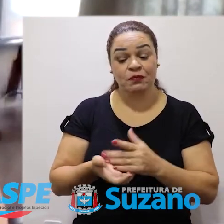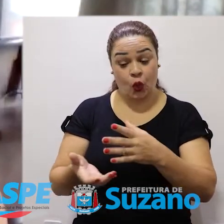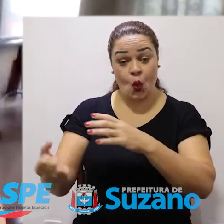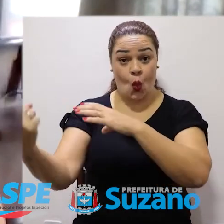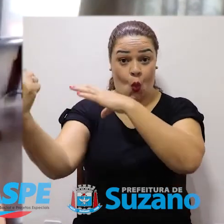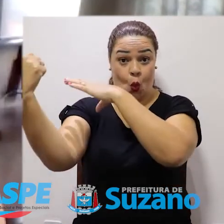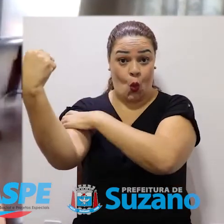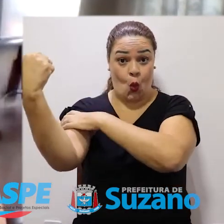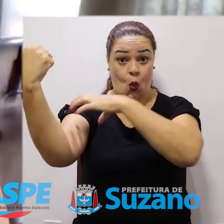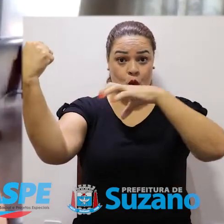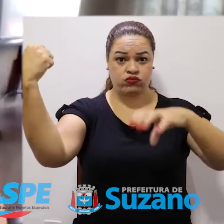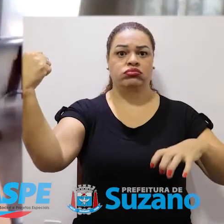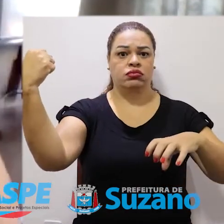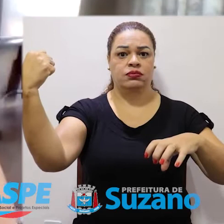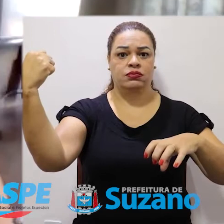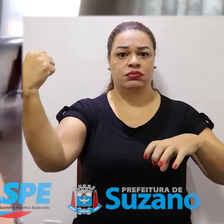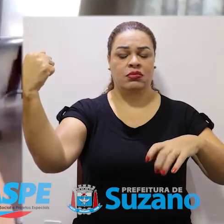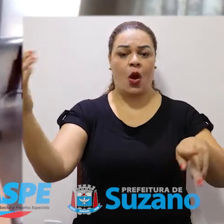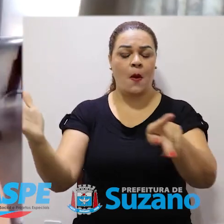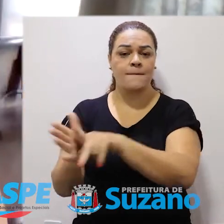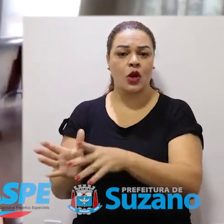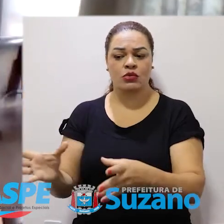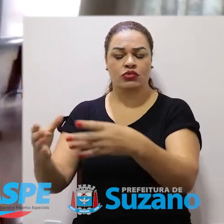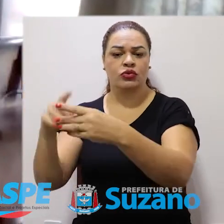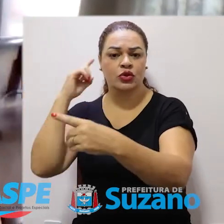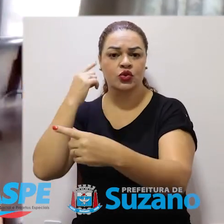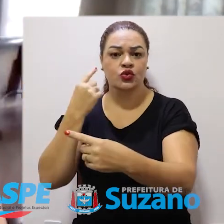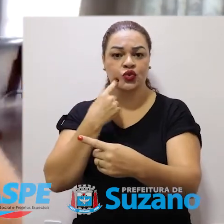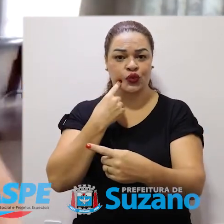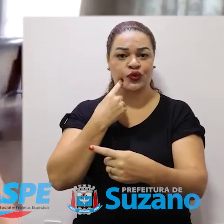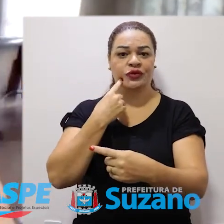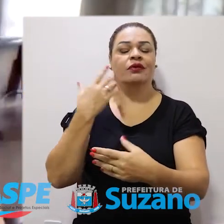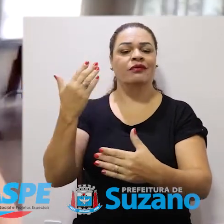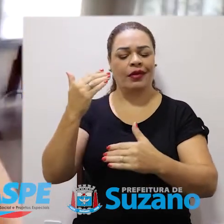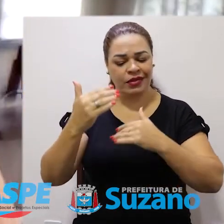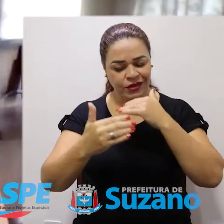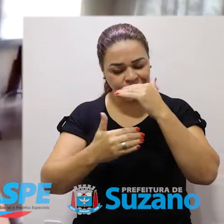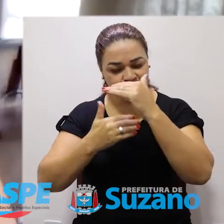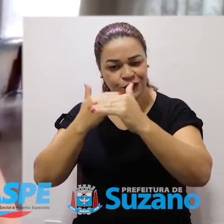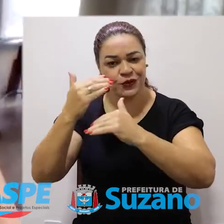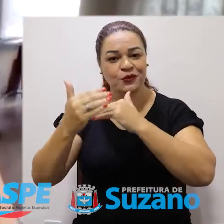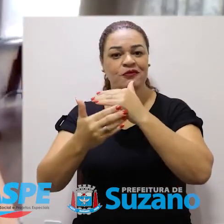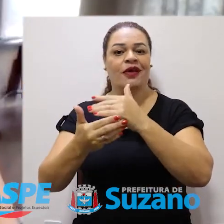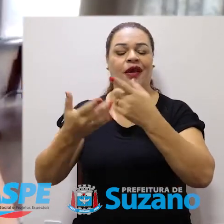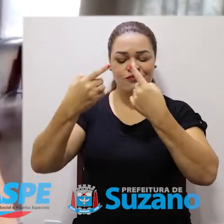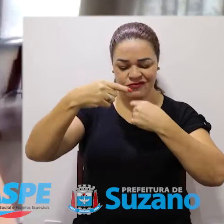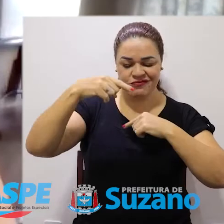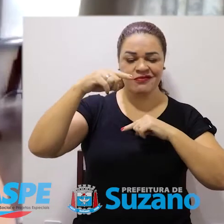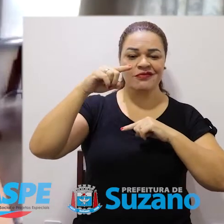potencial empoderamento da comunidade surda essa língua vai dar condições desse cara se desenvolver,